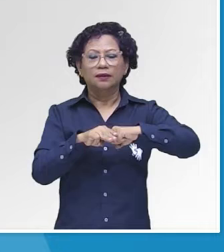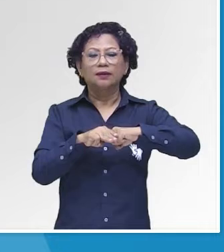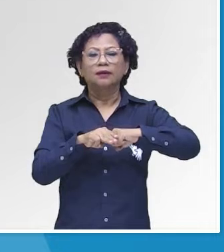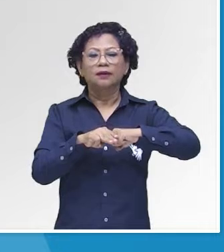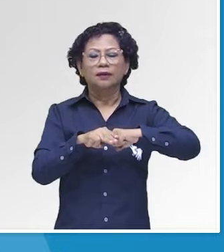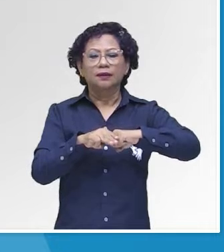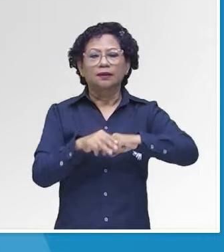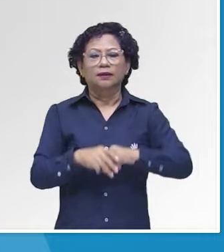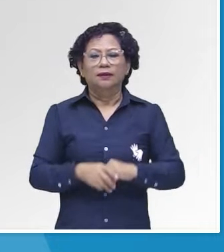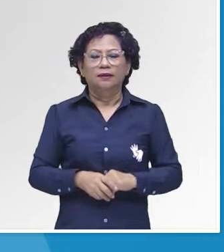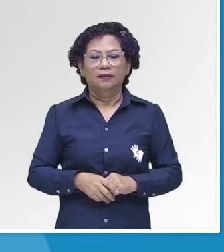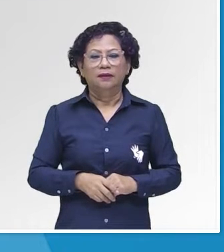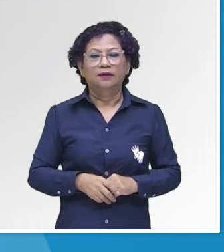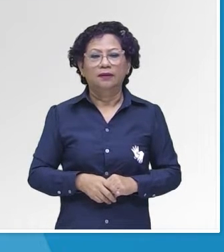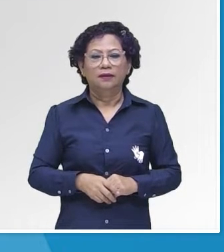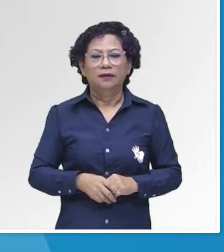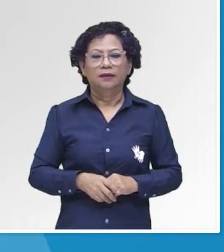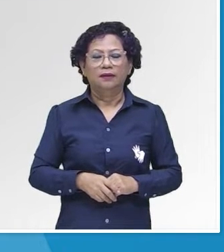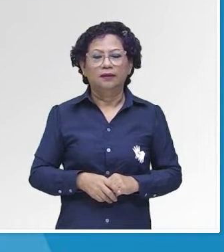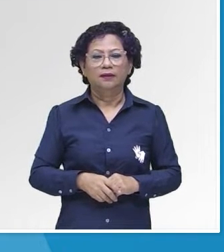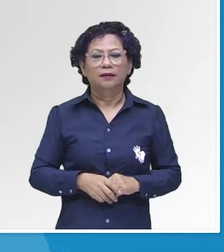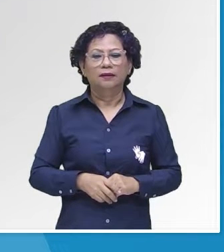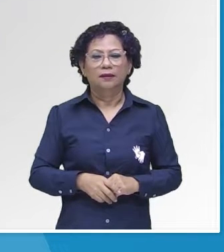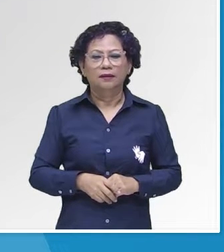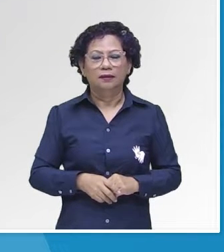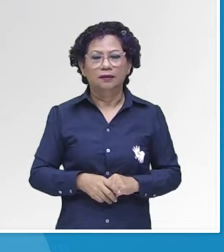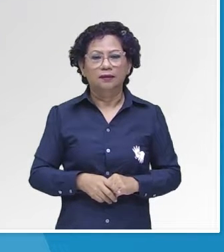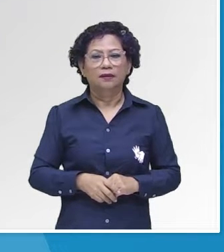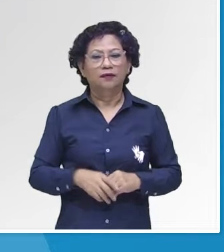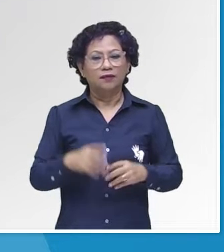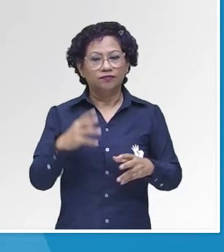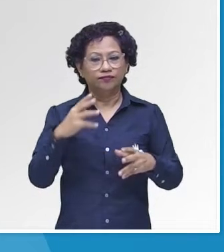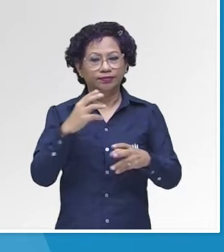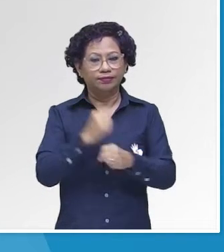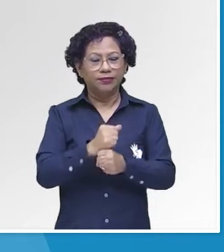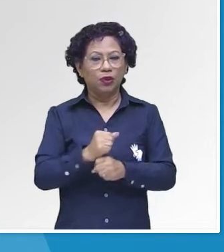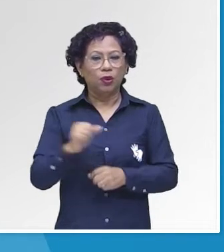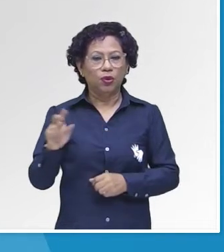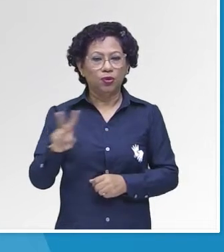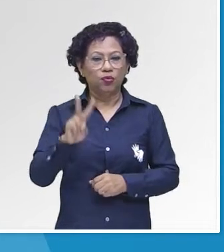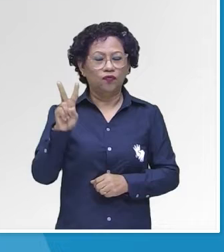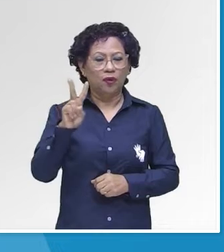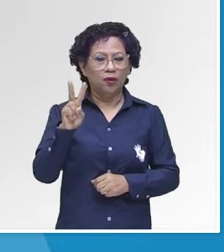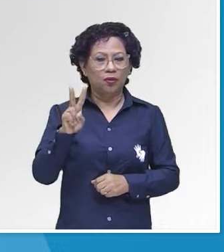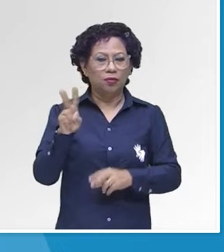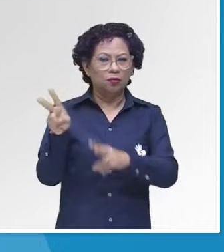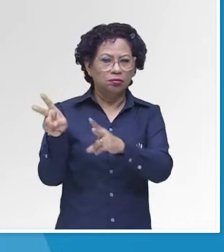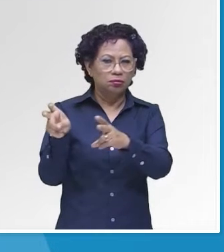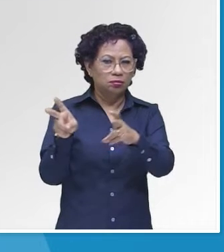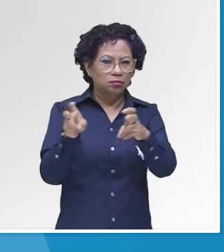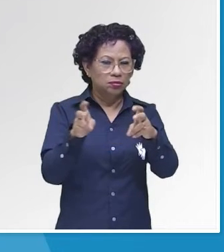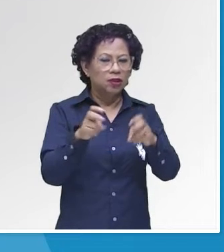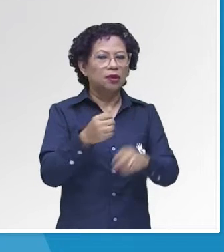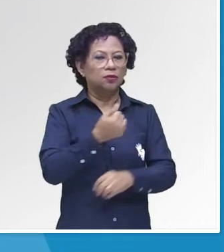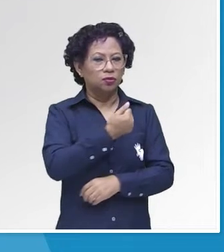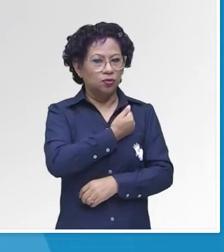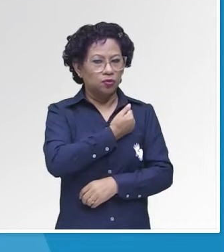Ela vai ser o somatório dos valores observados, então dos